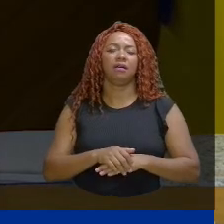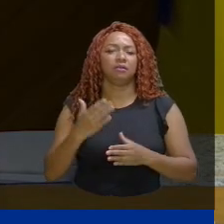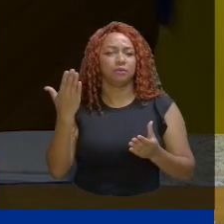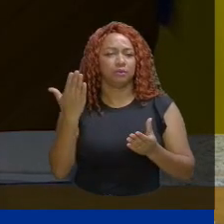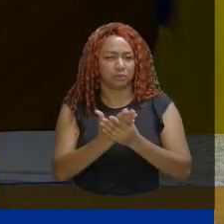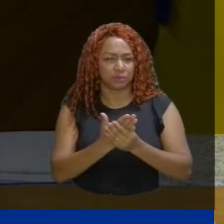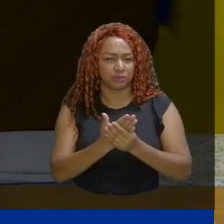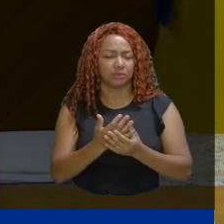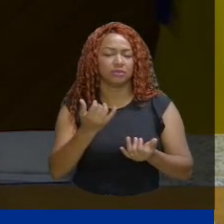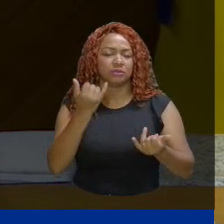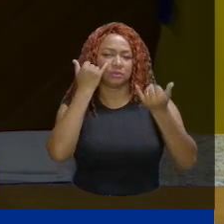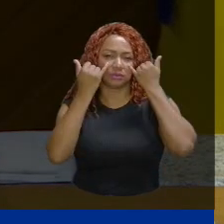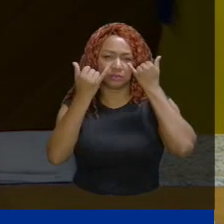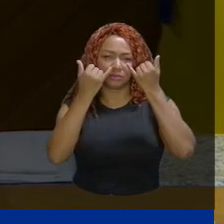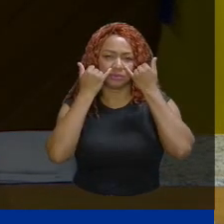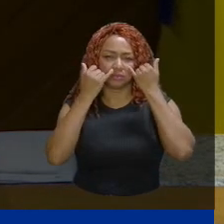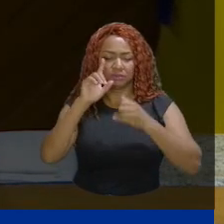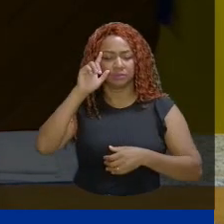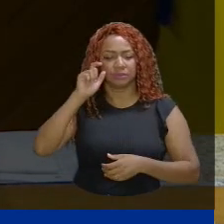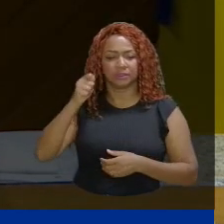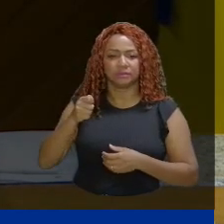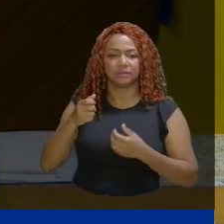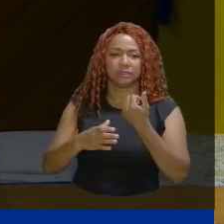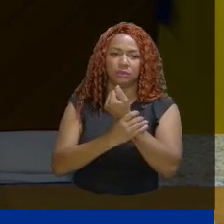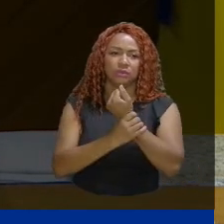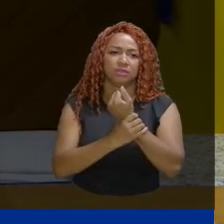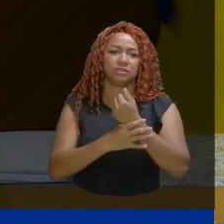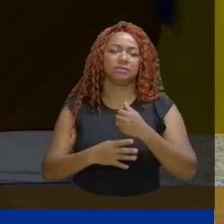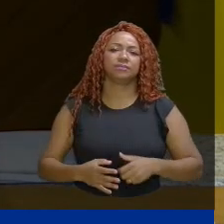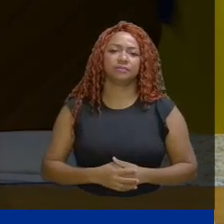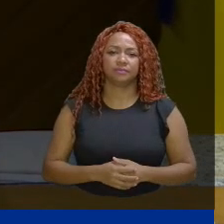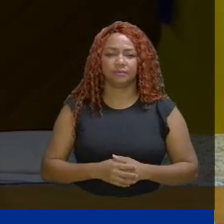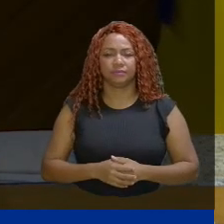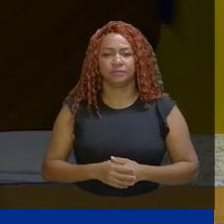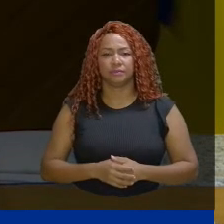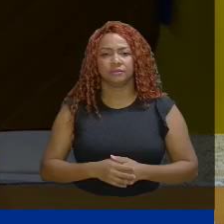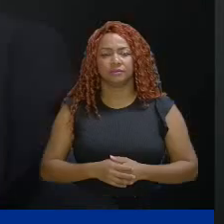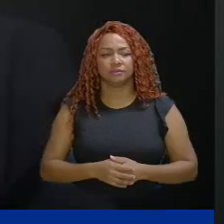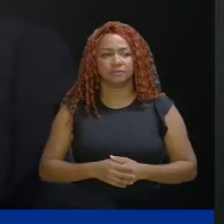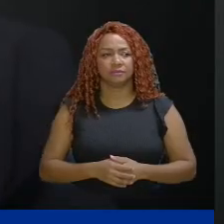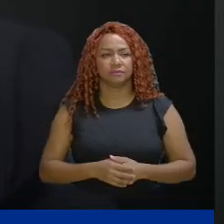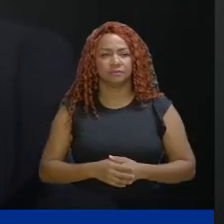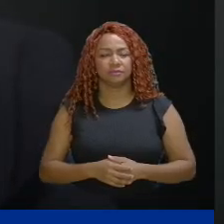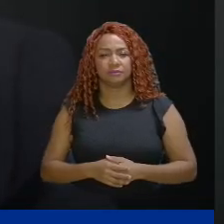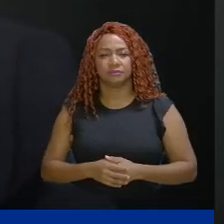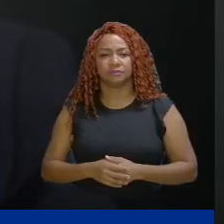as informações no mandado de segurança. Indo na ordem de